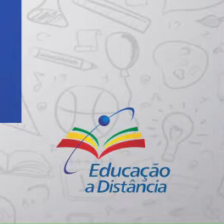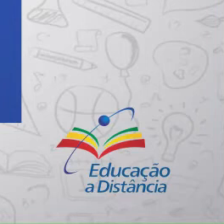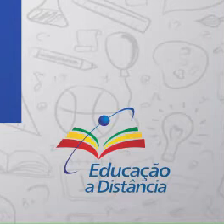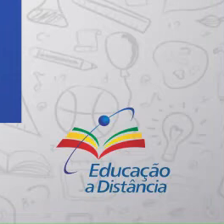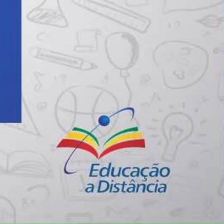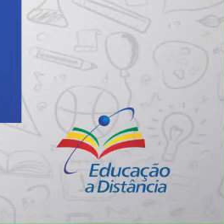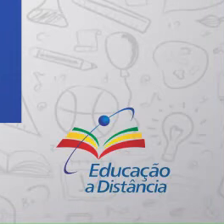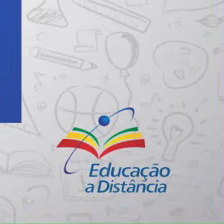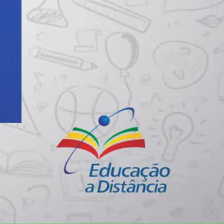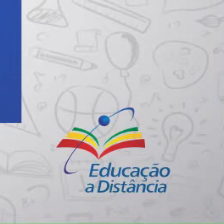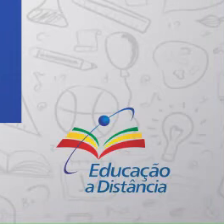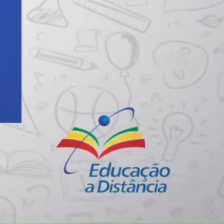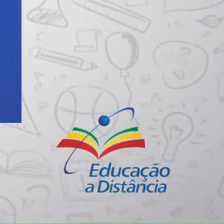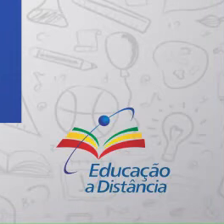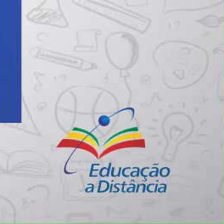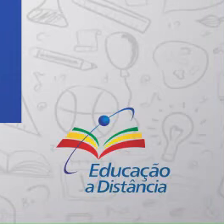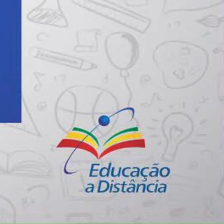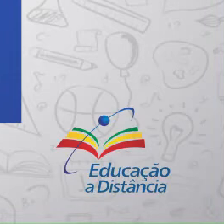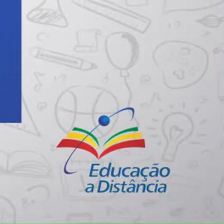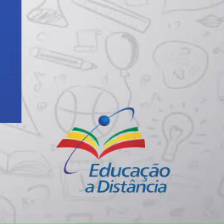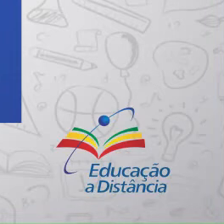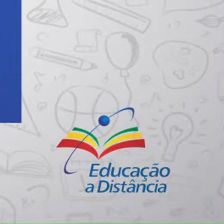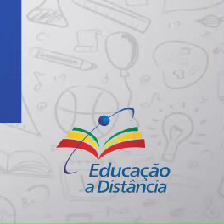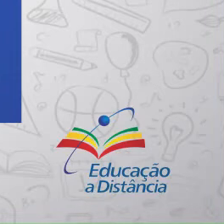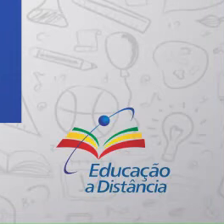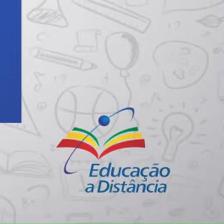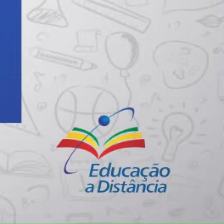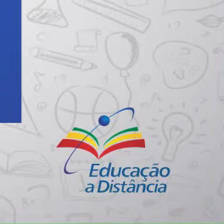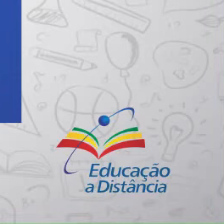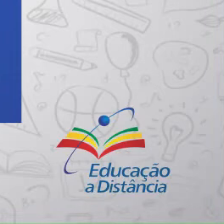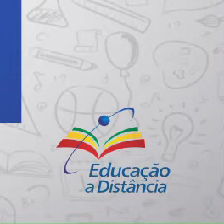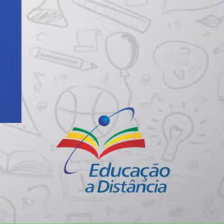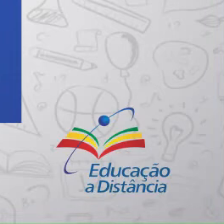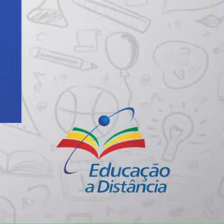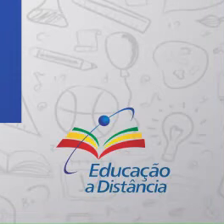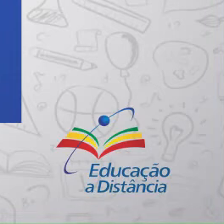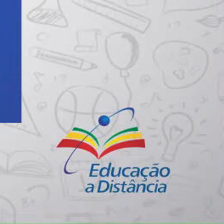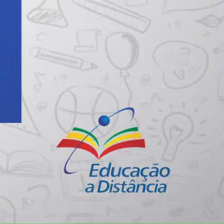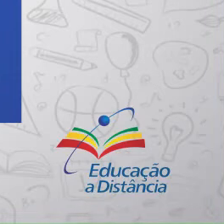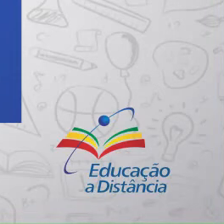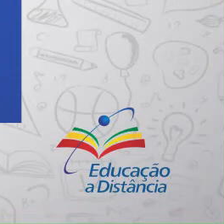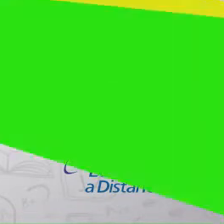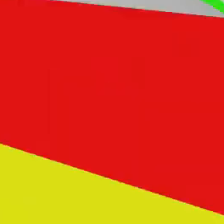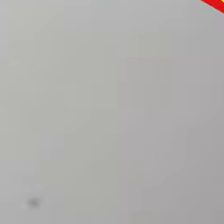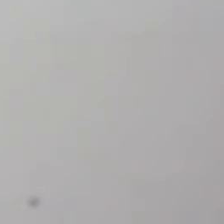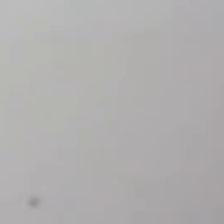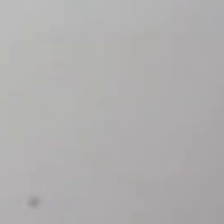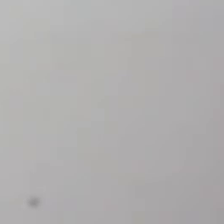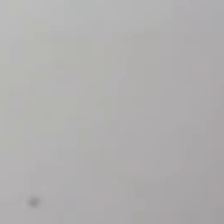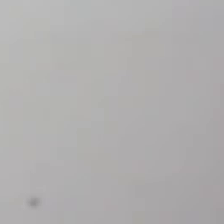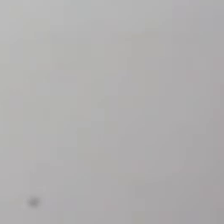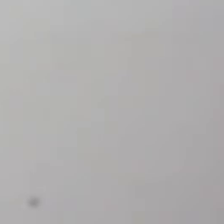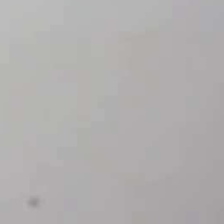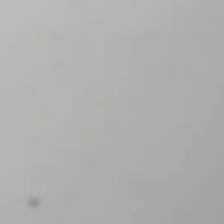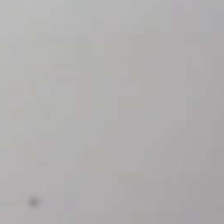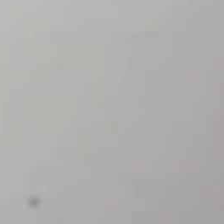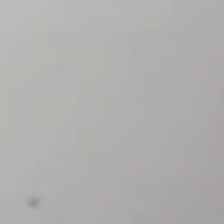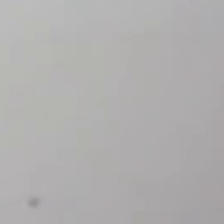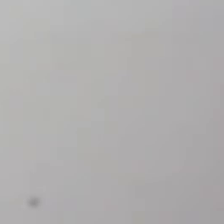os elementos patrimoniais de ativo, passivo e situação líquida. Roger